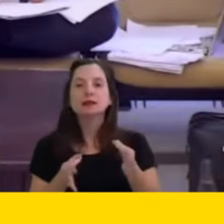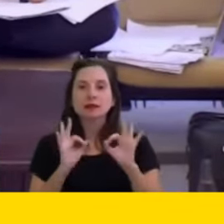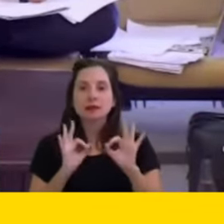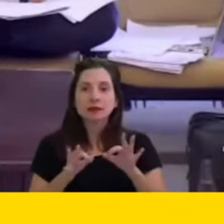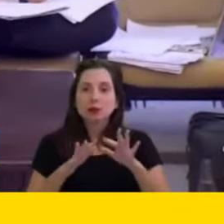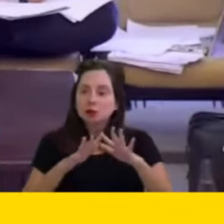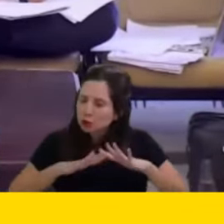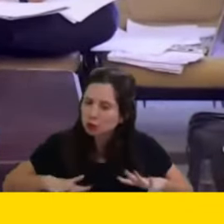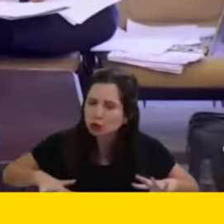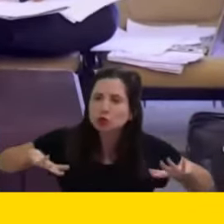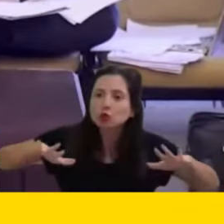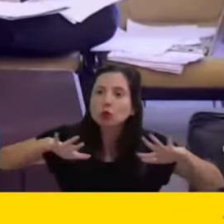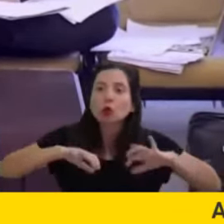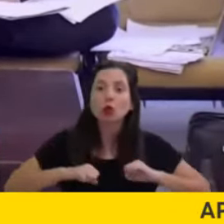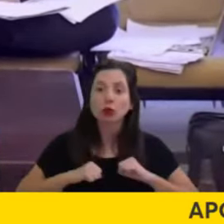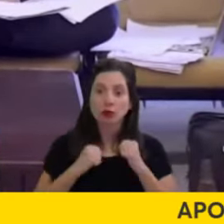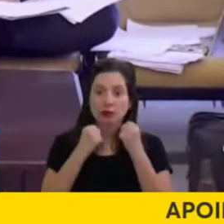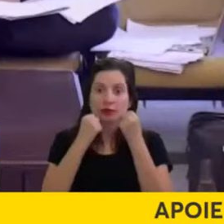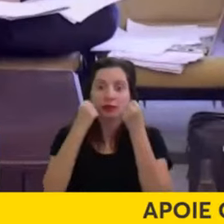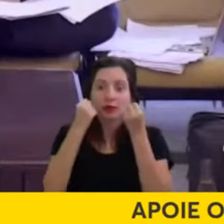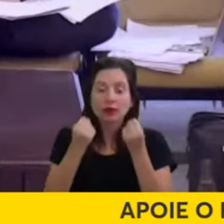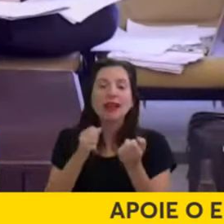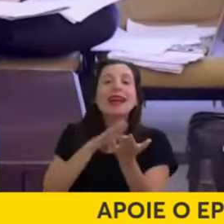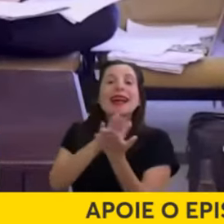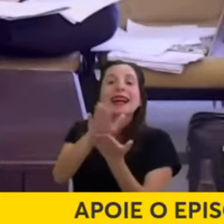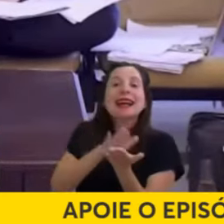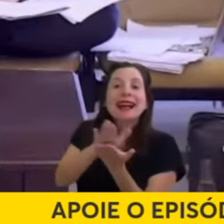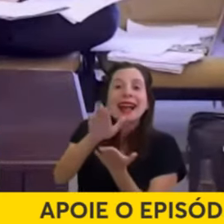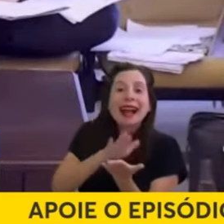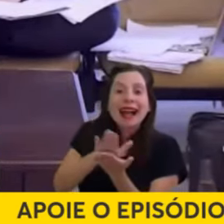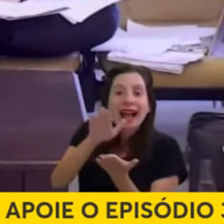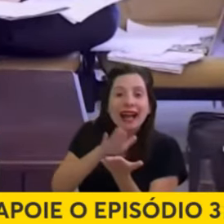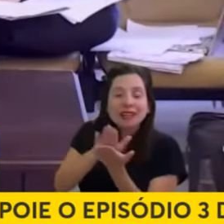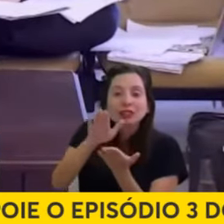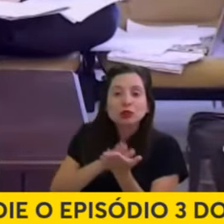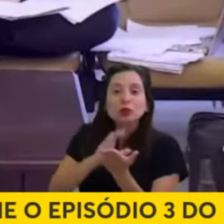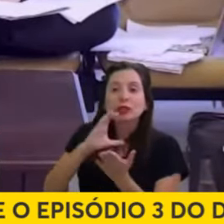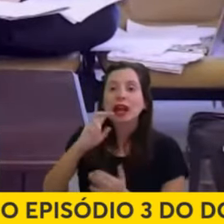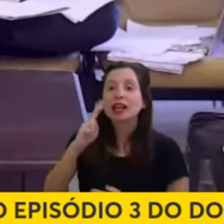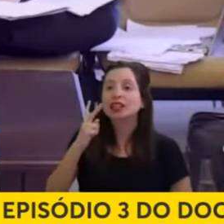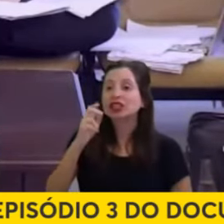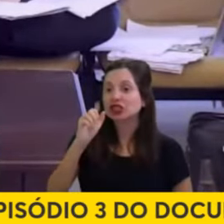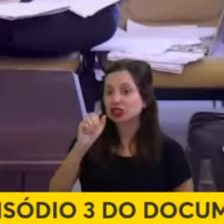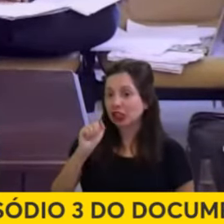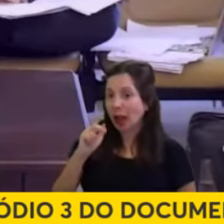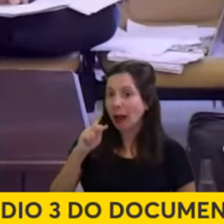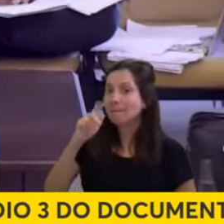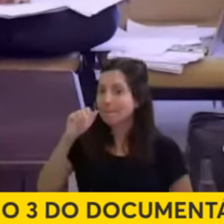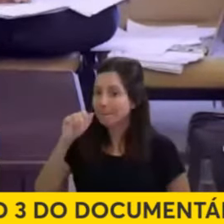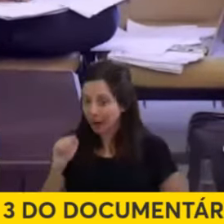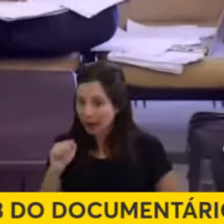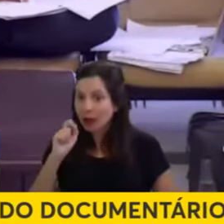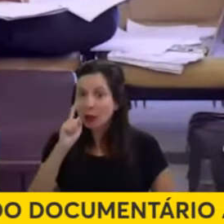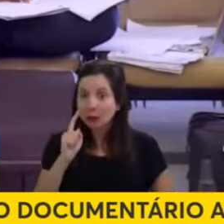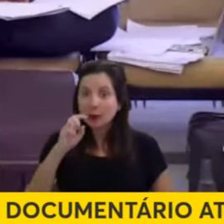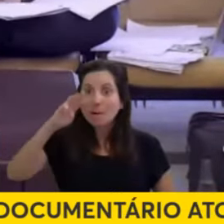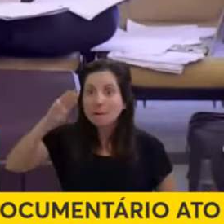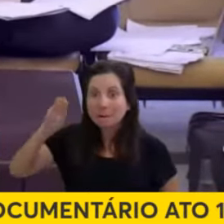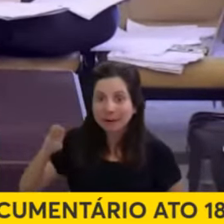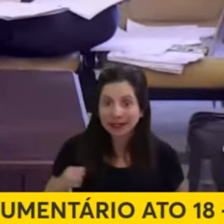esforço e complacência os gastos da chapa ter extrapolado o limite Legal ou seja teria gasto 1 Milhão